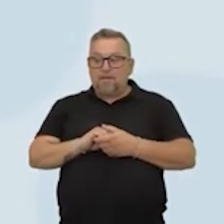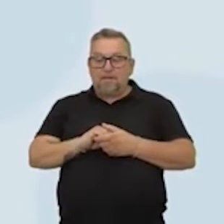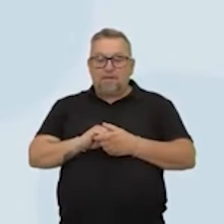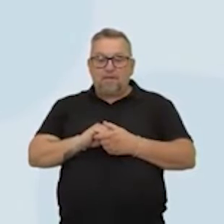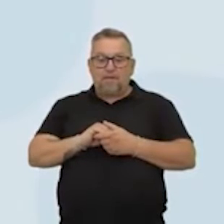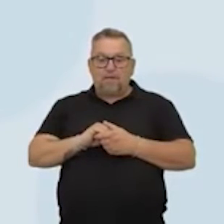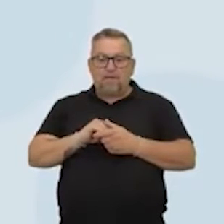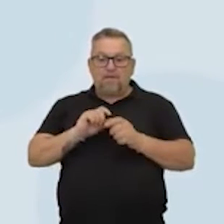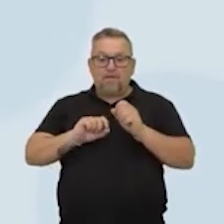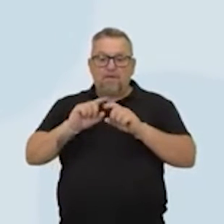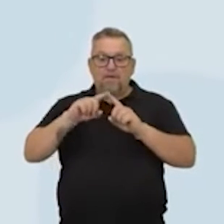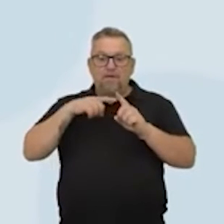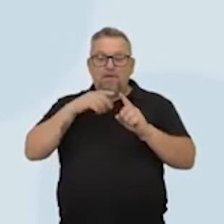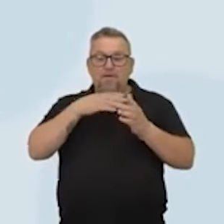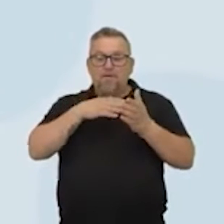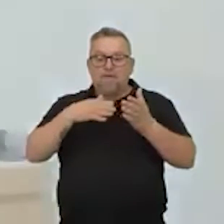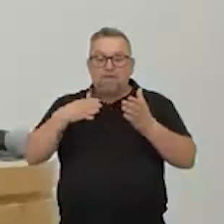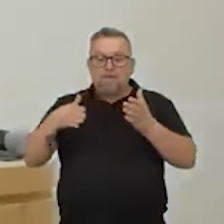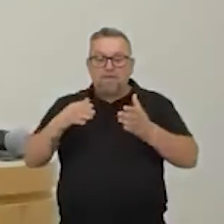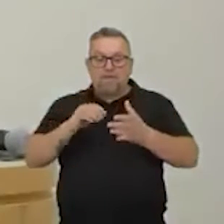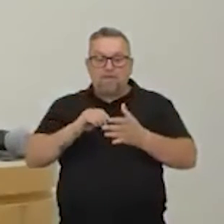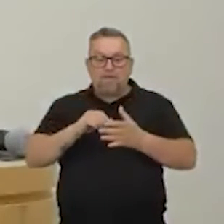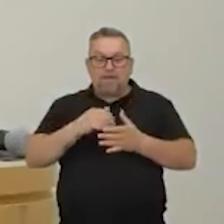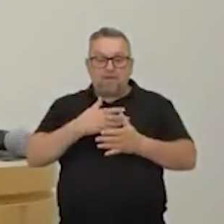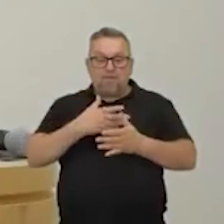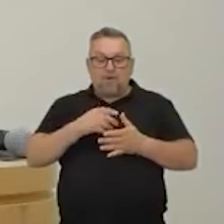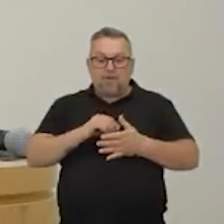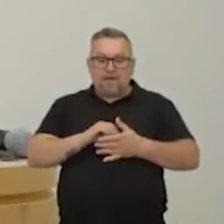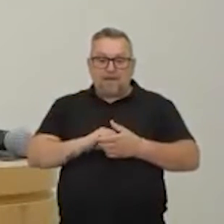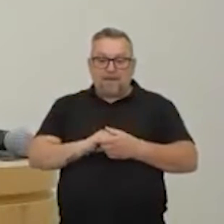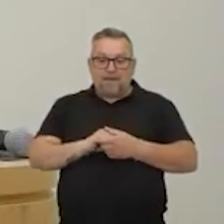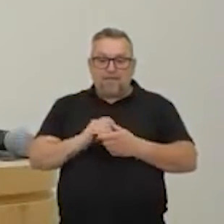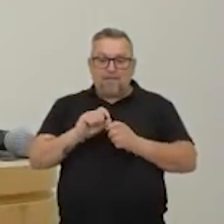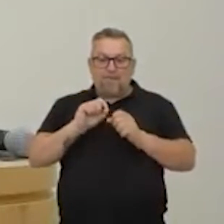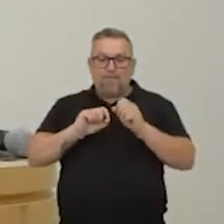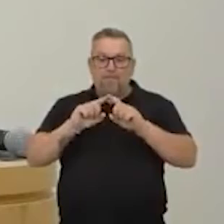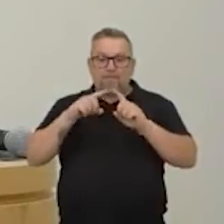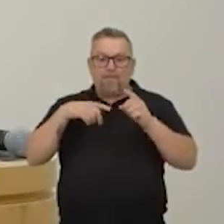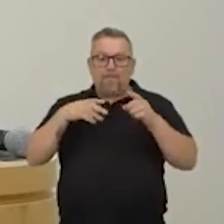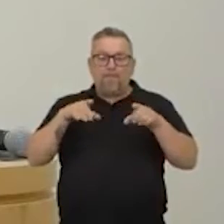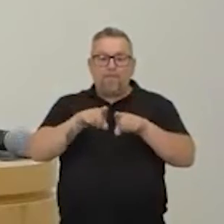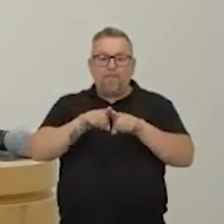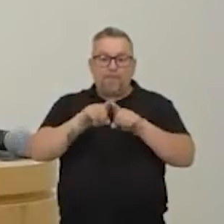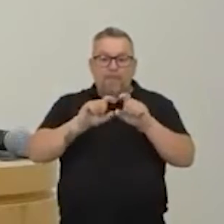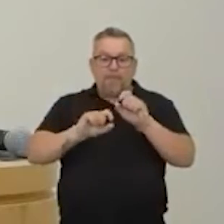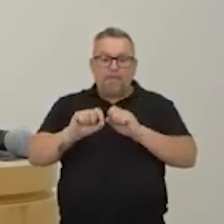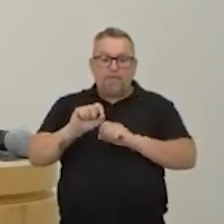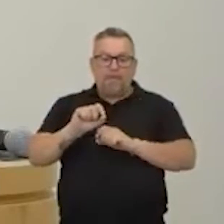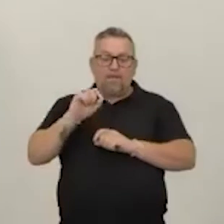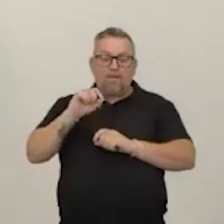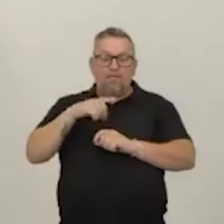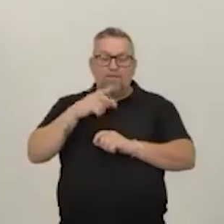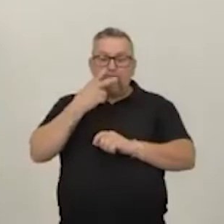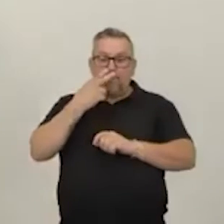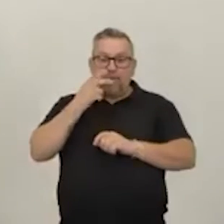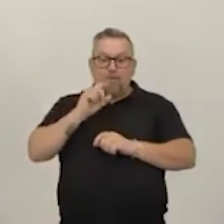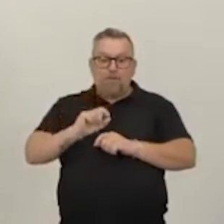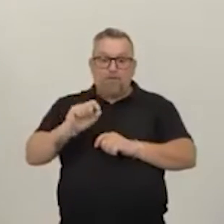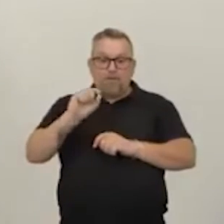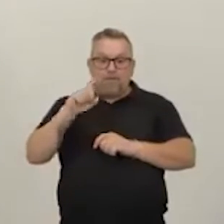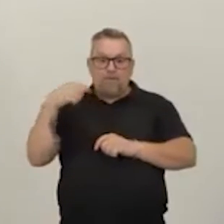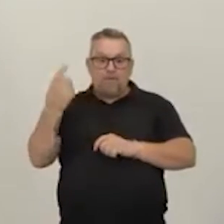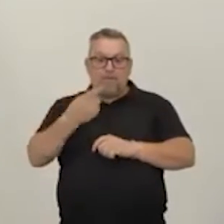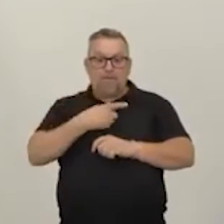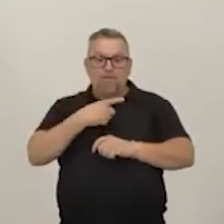do Brasil na ordem econômica mundial. Quando eu falo ordem econômica mundial, eu até tremo um pouco, rapaz. Já dá a impressão, né, de,